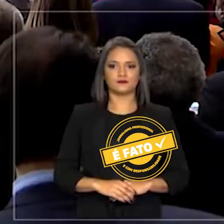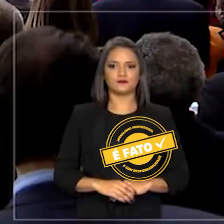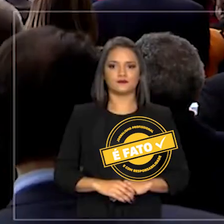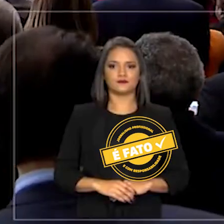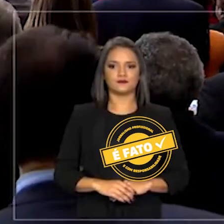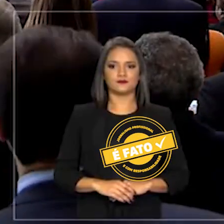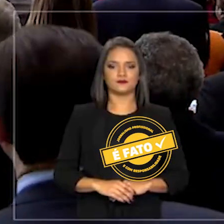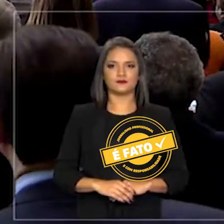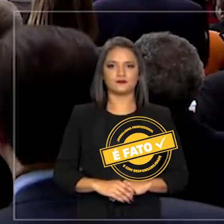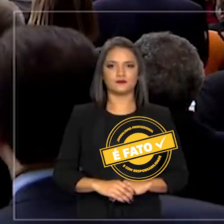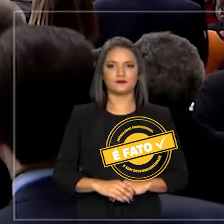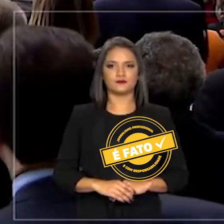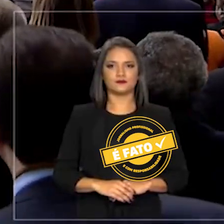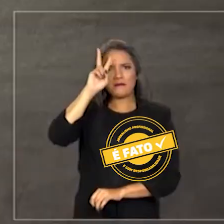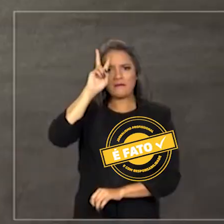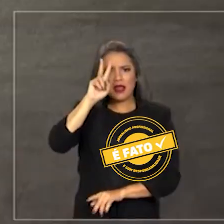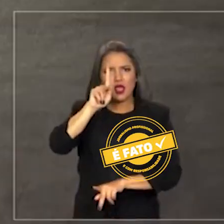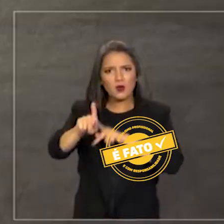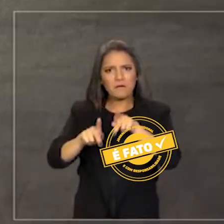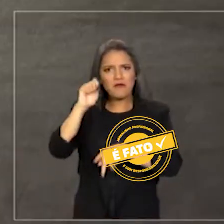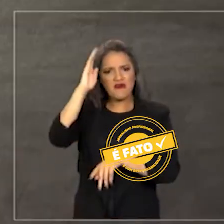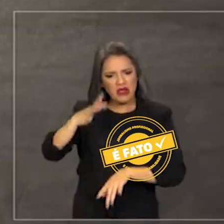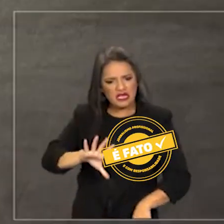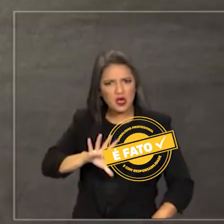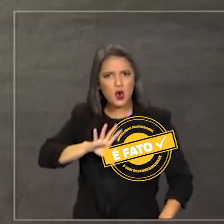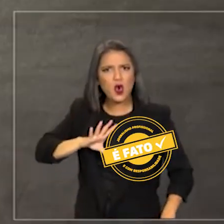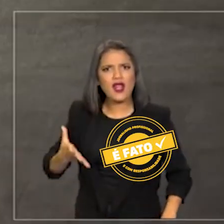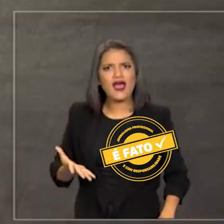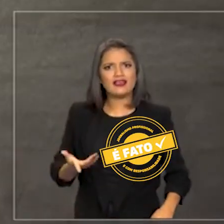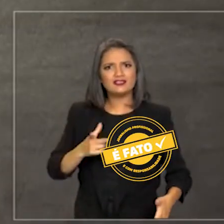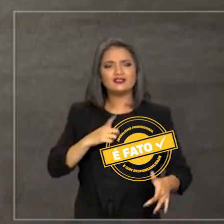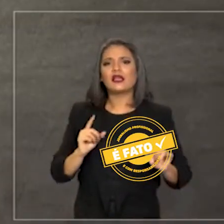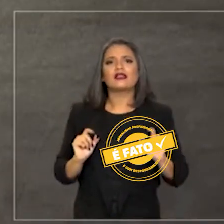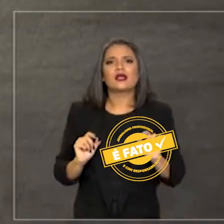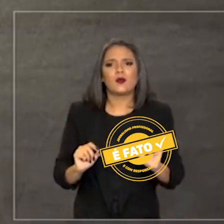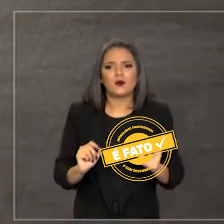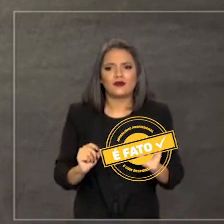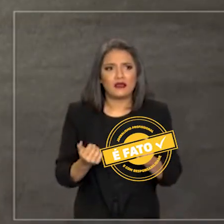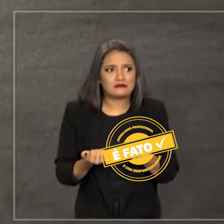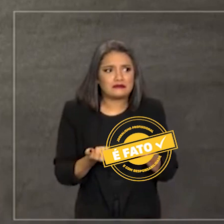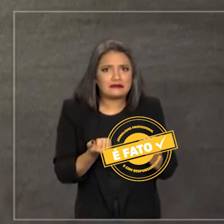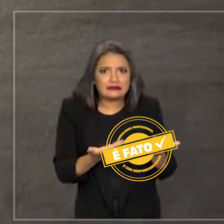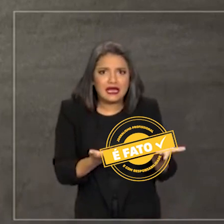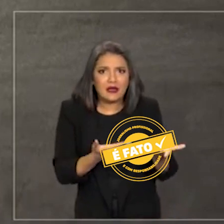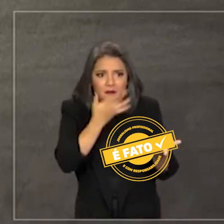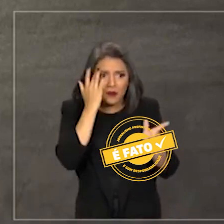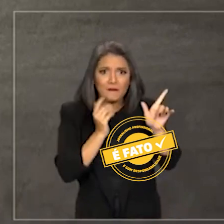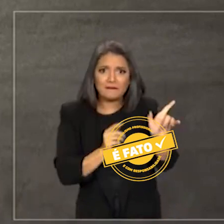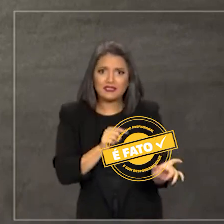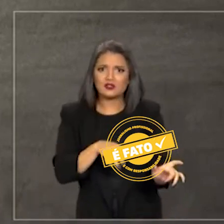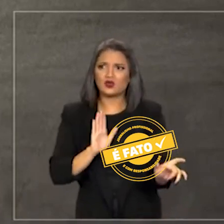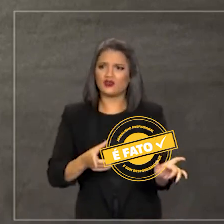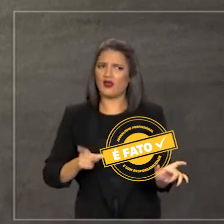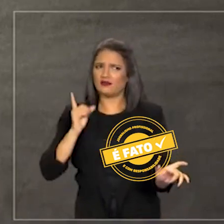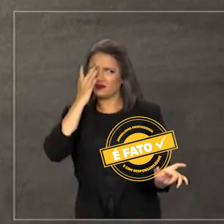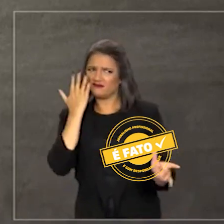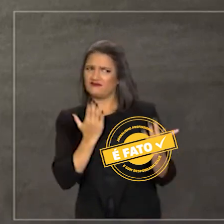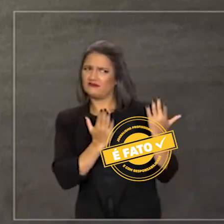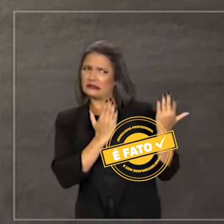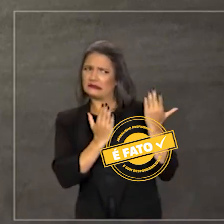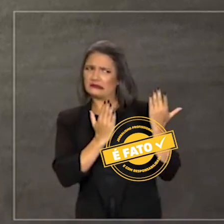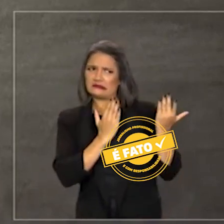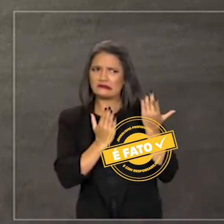plenário no TSE em Brasília. Lula se emocionou ao discursar, lembrando da sua primeira diplomação em